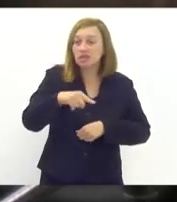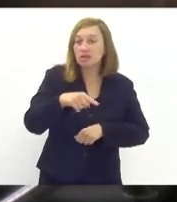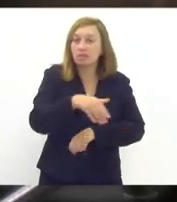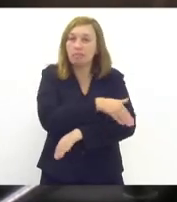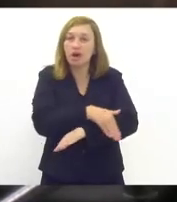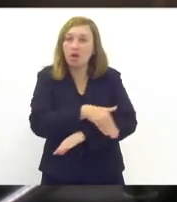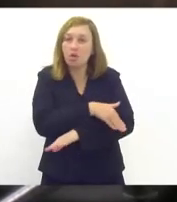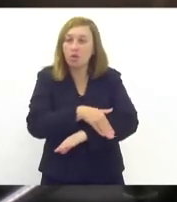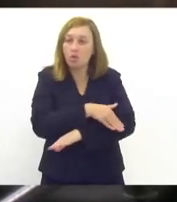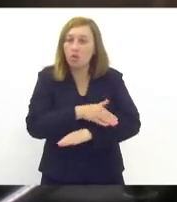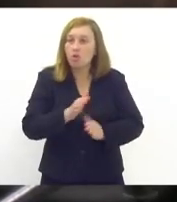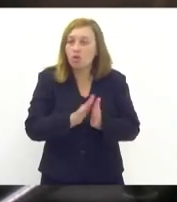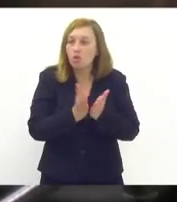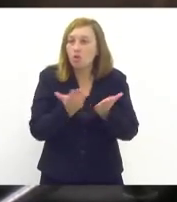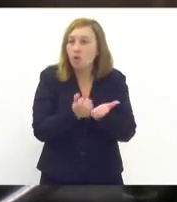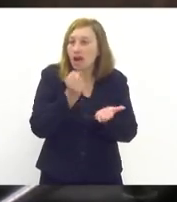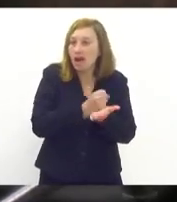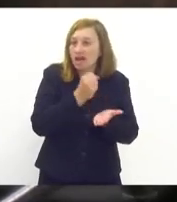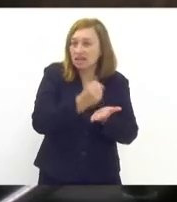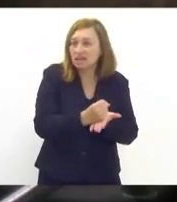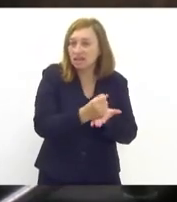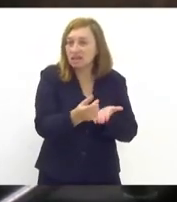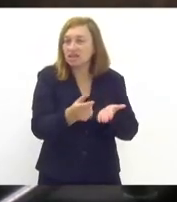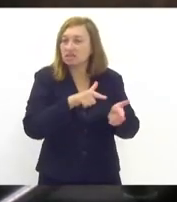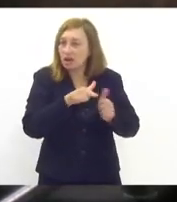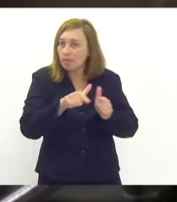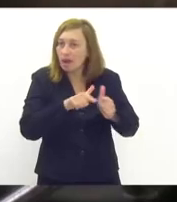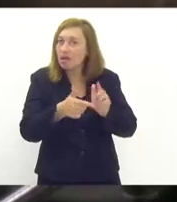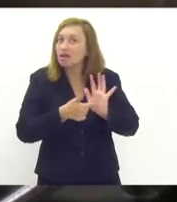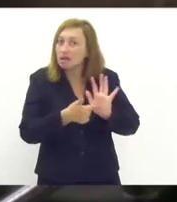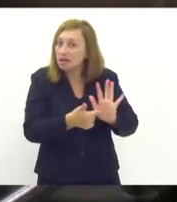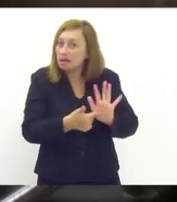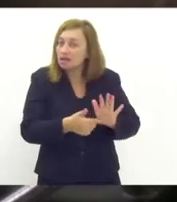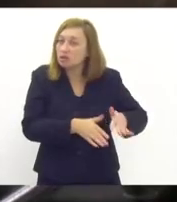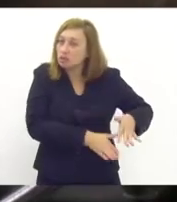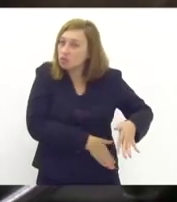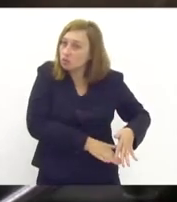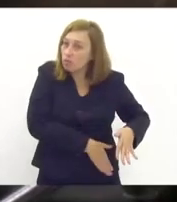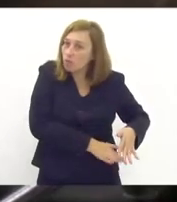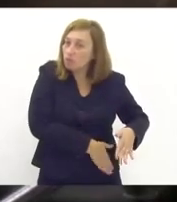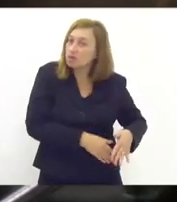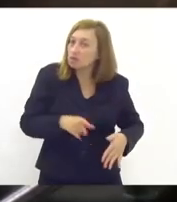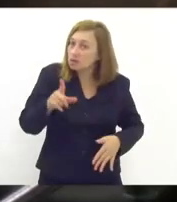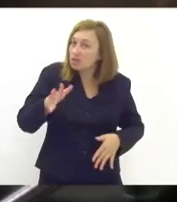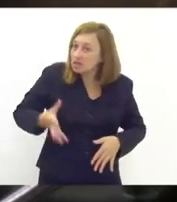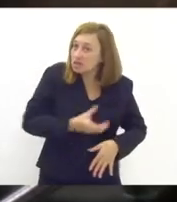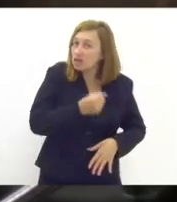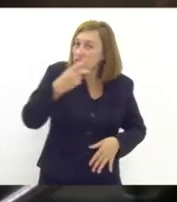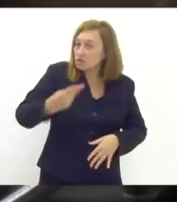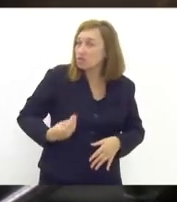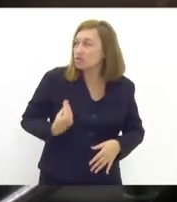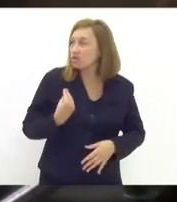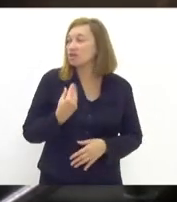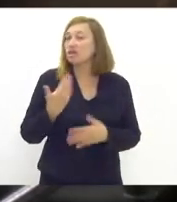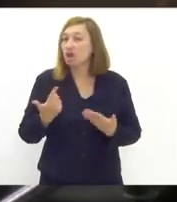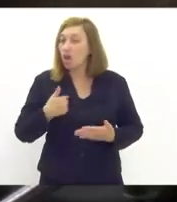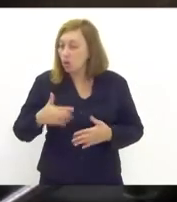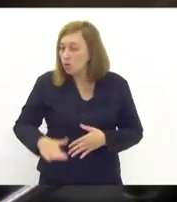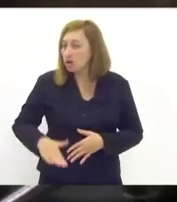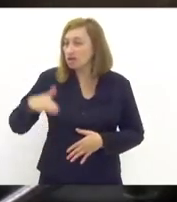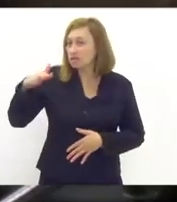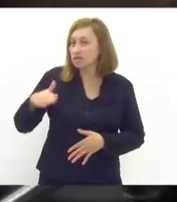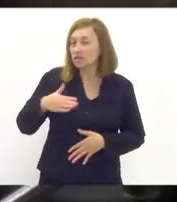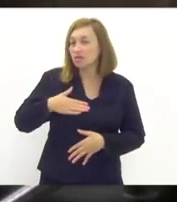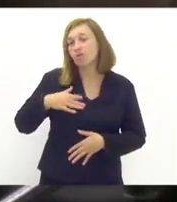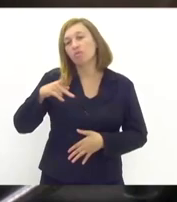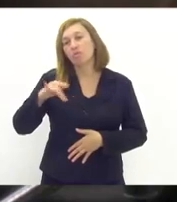carteira profissional no bolso, hein? Sua carteira de trabalhador é o seu salvo-conduto. Eu cresci com meu pai